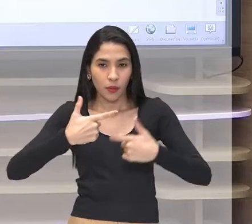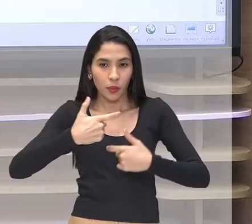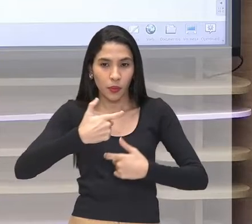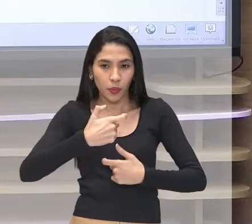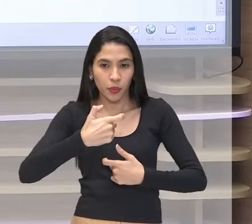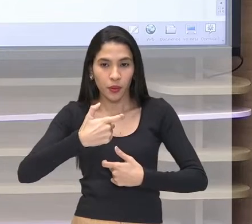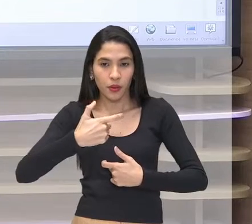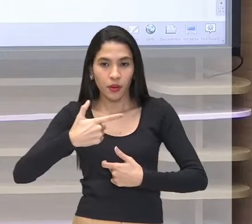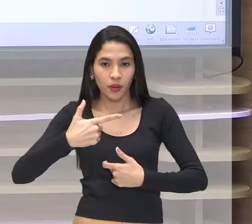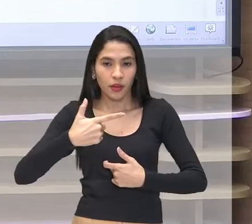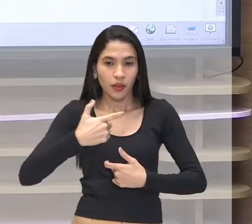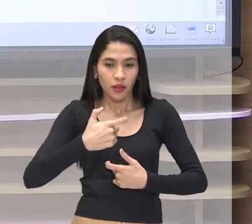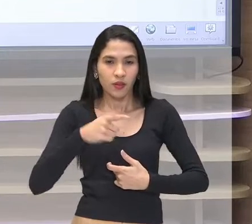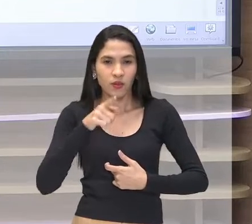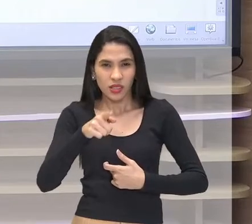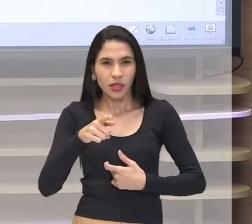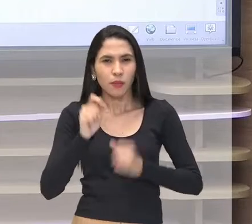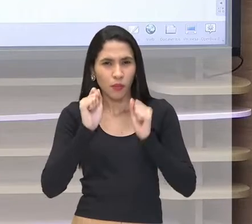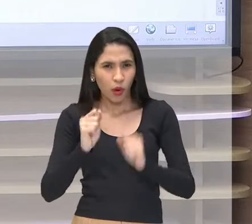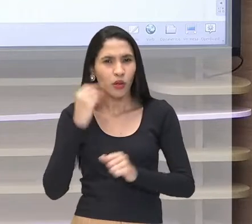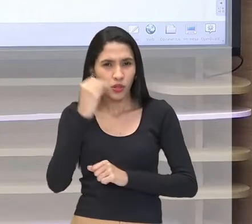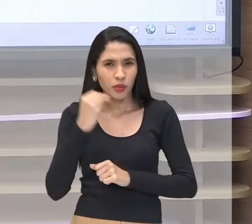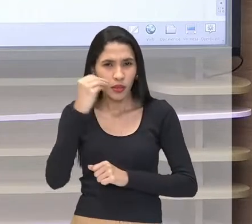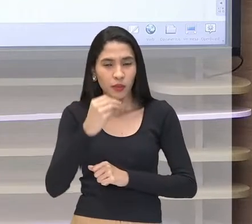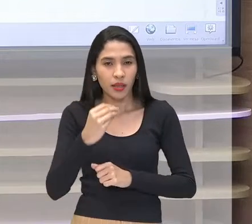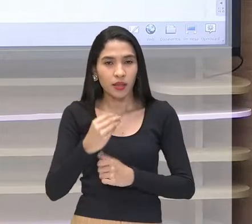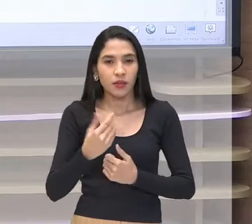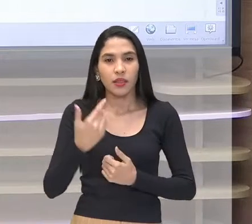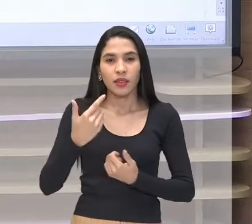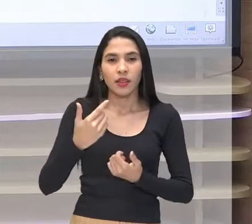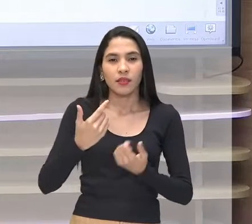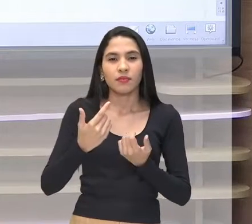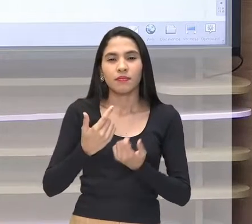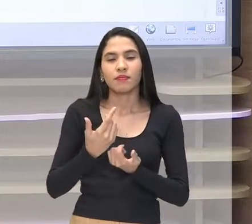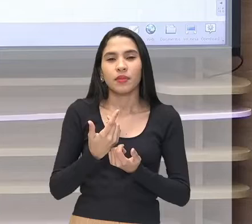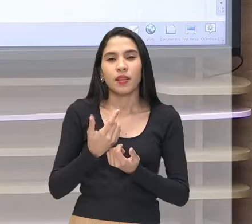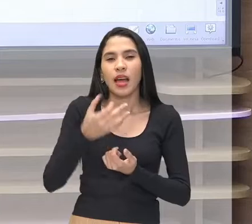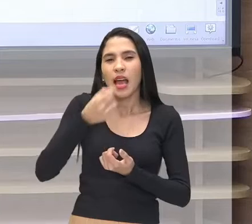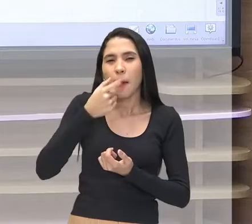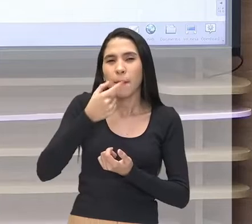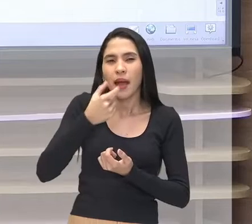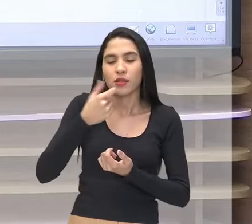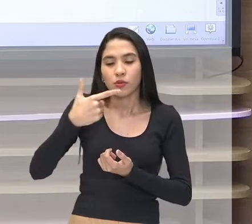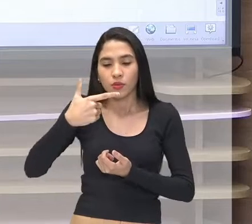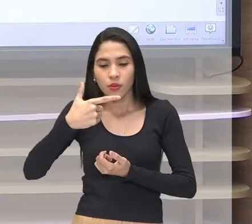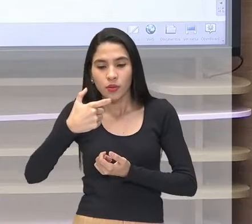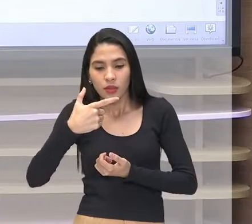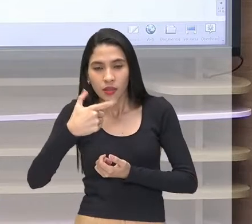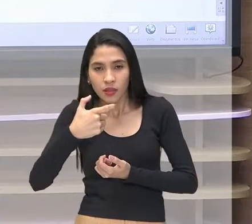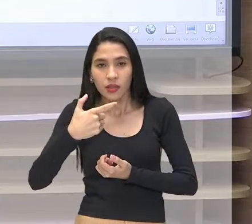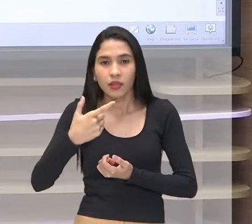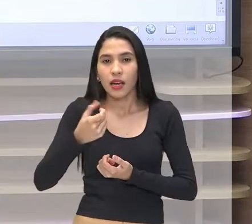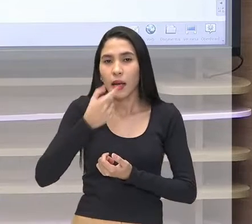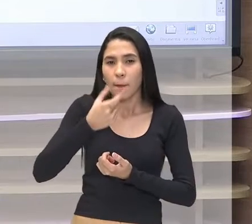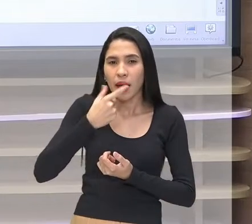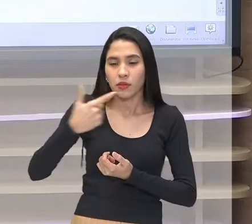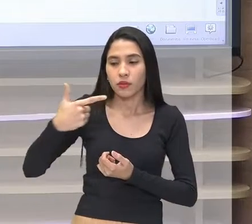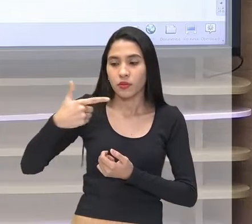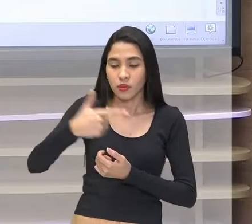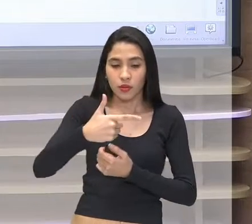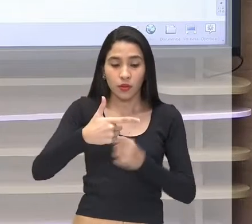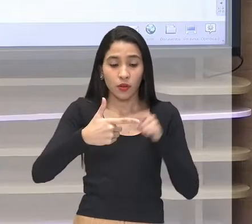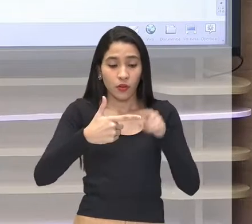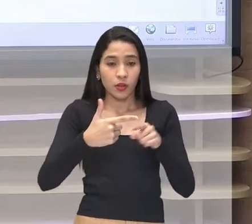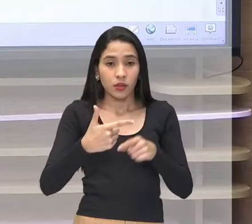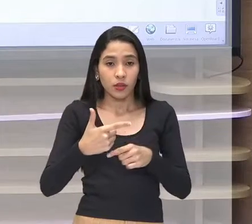casa. Sabe aquela seringa de tomar remédio? Não é aquela que tem agulha, é a que tem de tomar remédio. Você